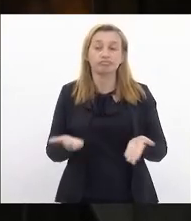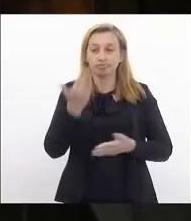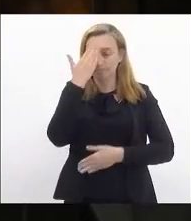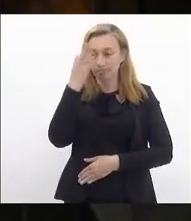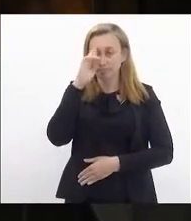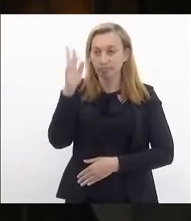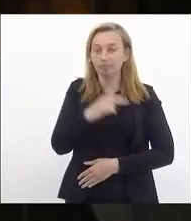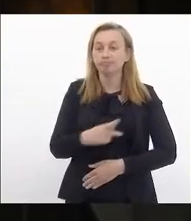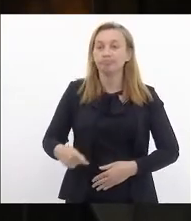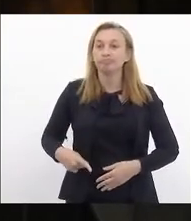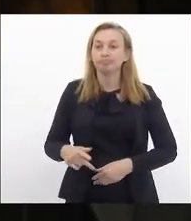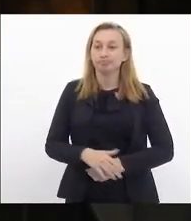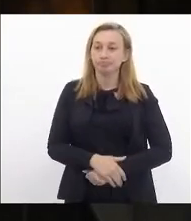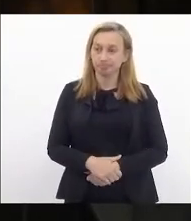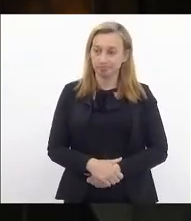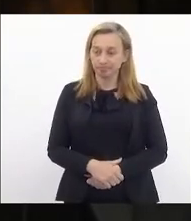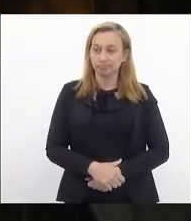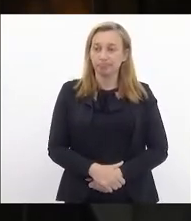obrigado